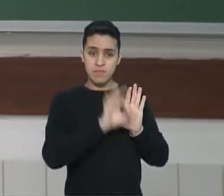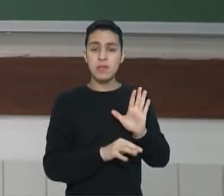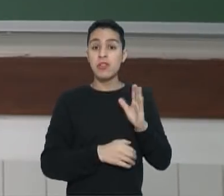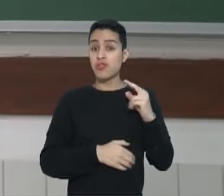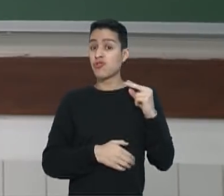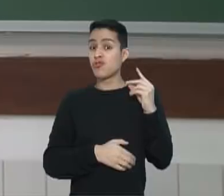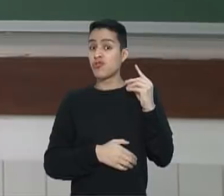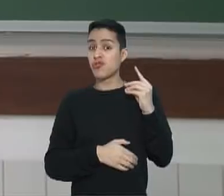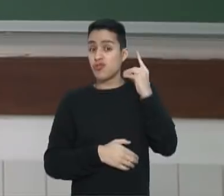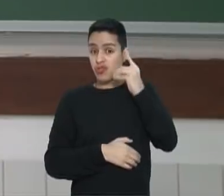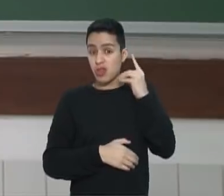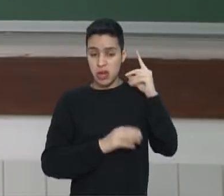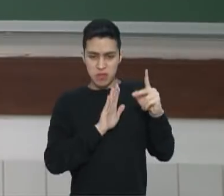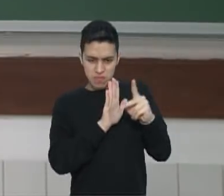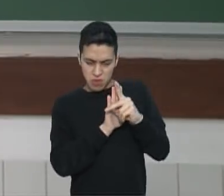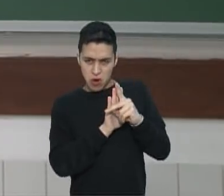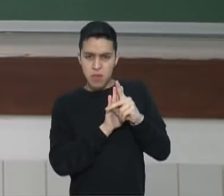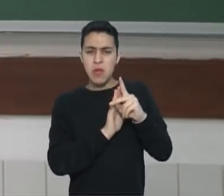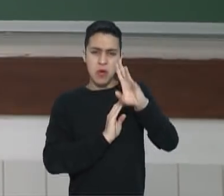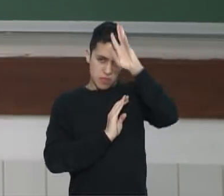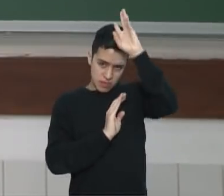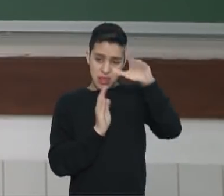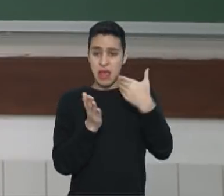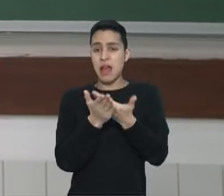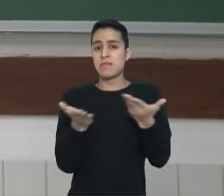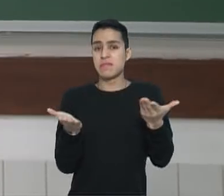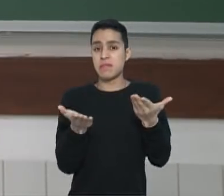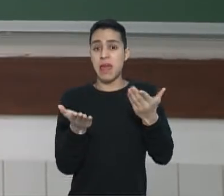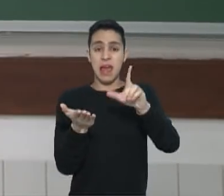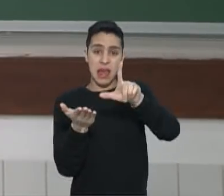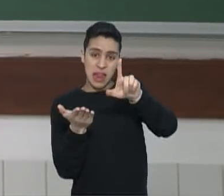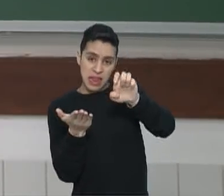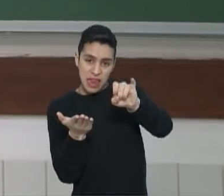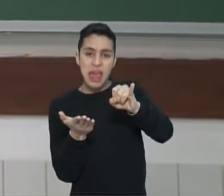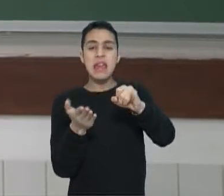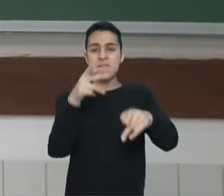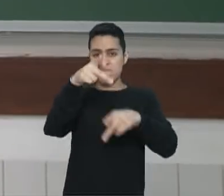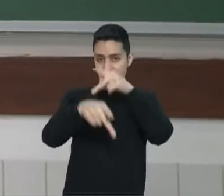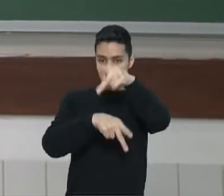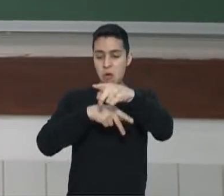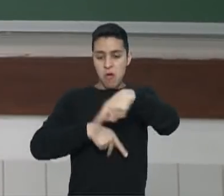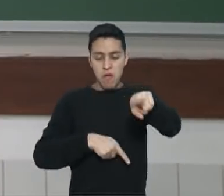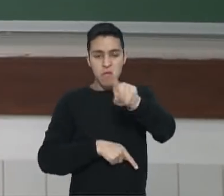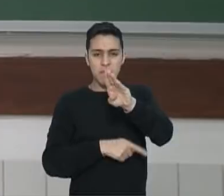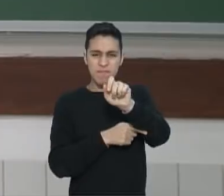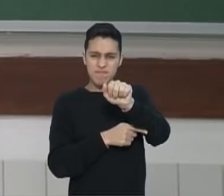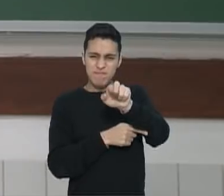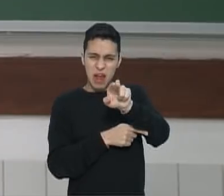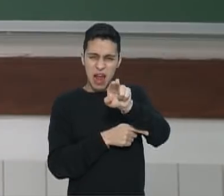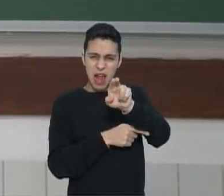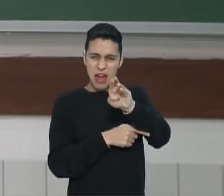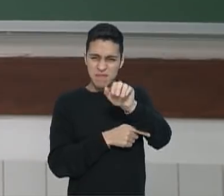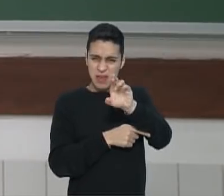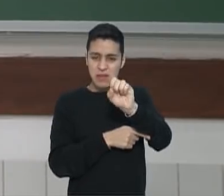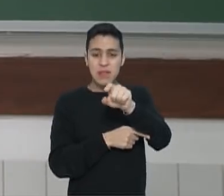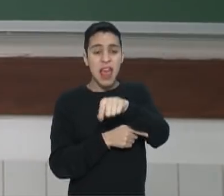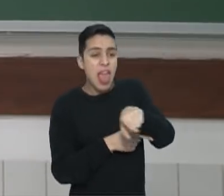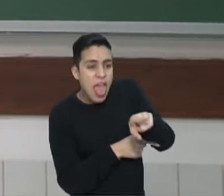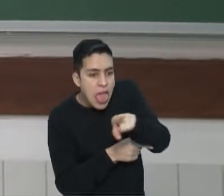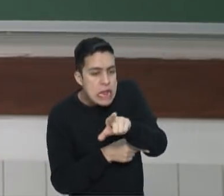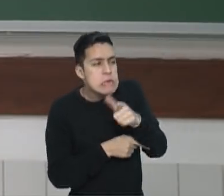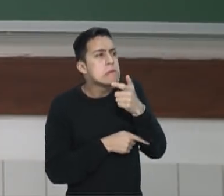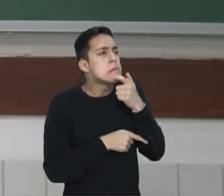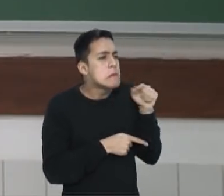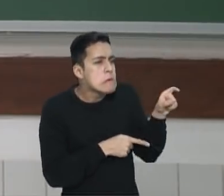romano vai ser apropriado nas leis sálicas, que são as leis dos povos bárbaros. Então eles vão aproveitar muito da estrutura